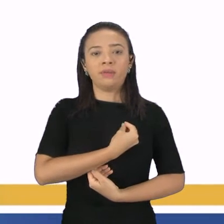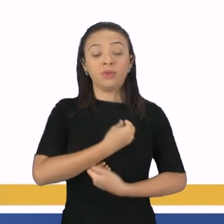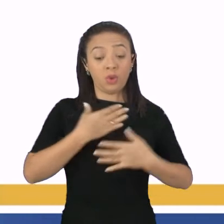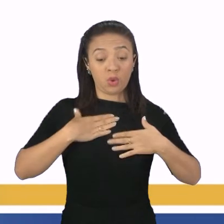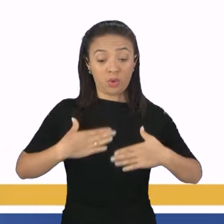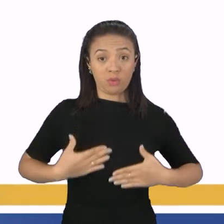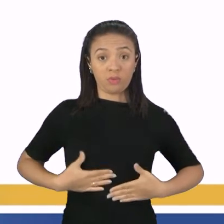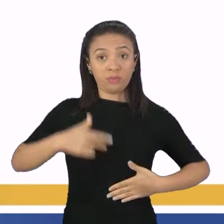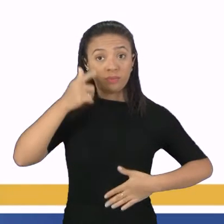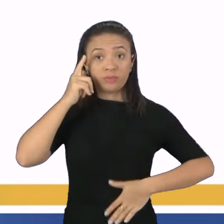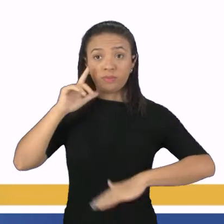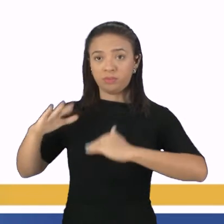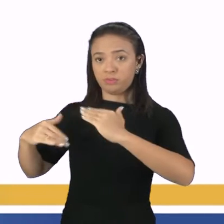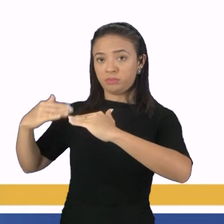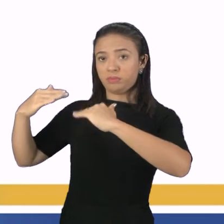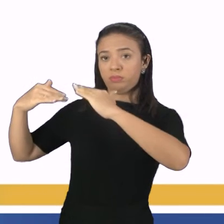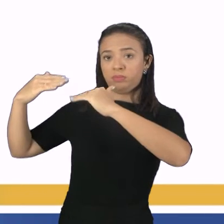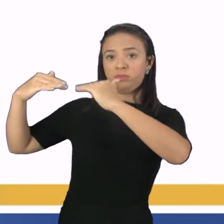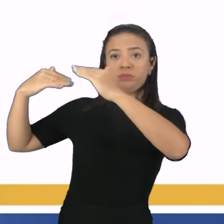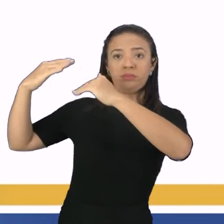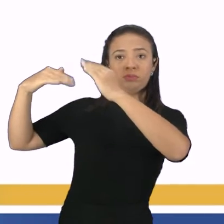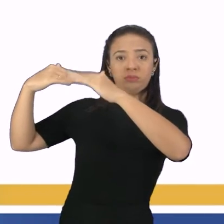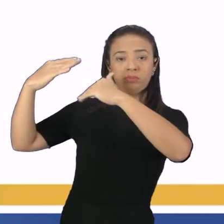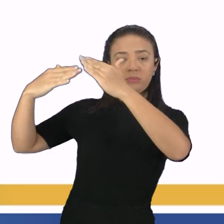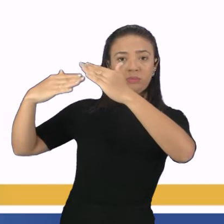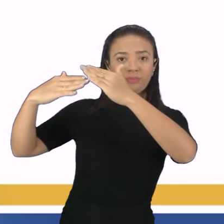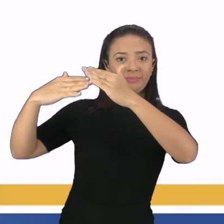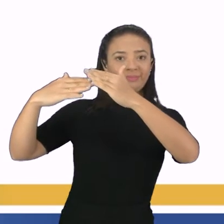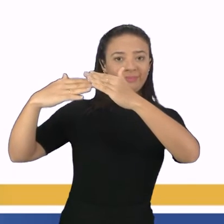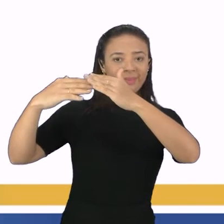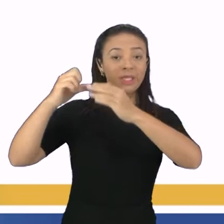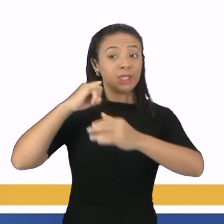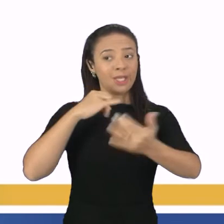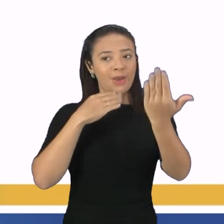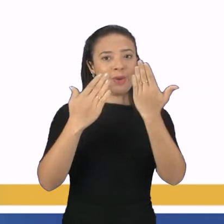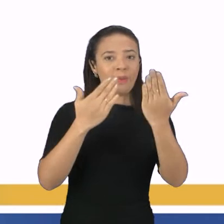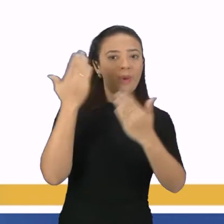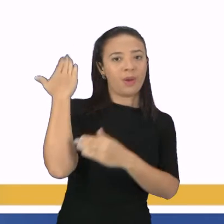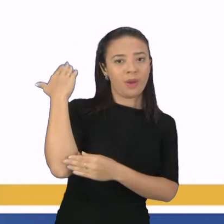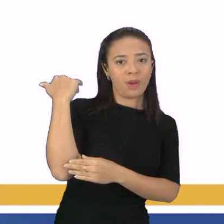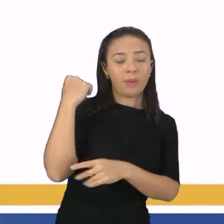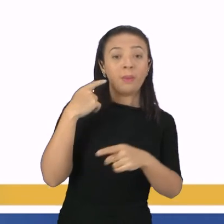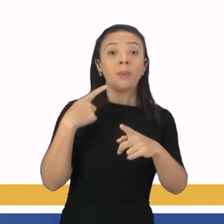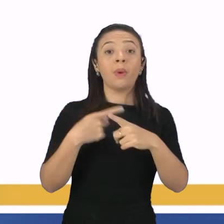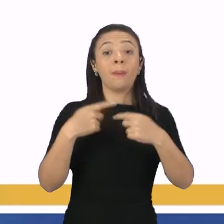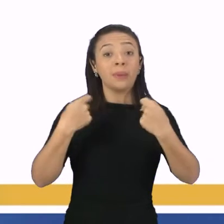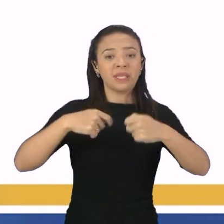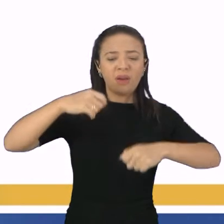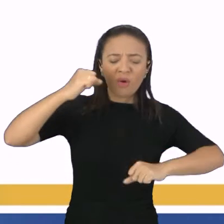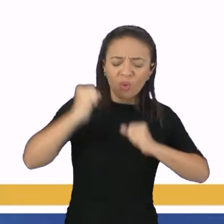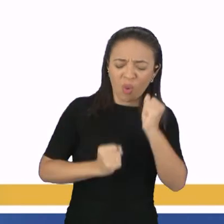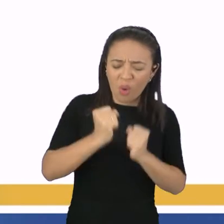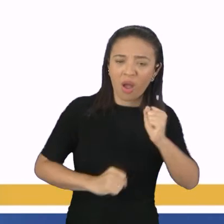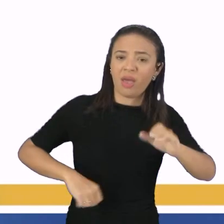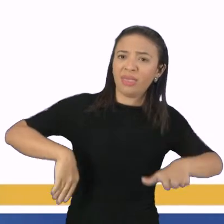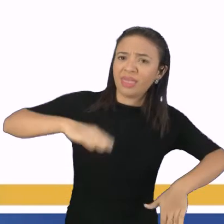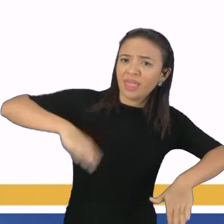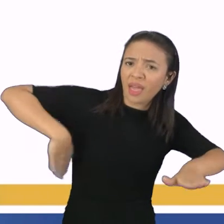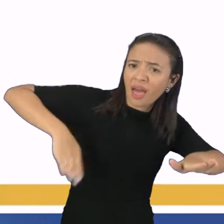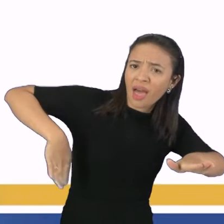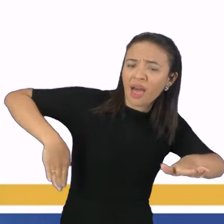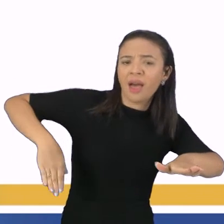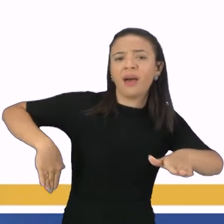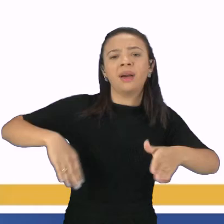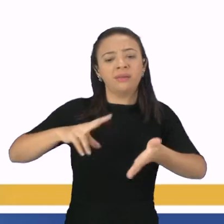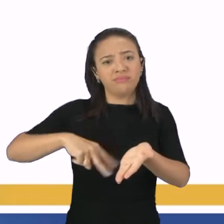humano que evoluiu de um refinado realizado por nossos ancestrais, que necessitavam correr, nadar, levantar,